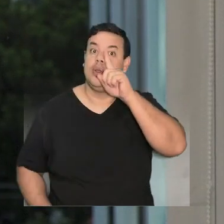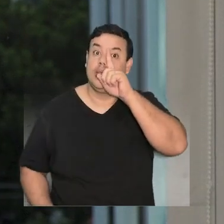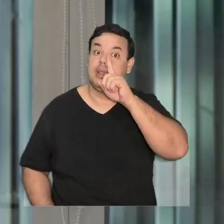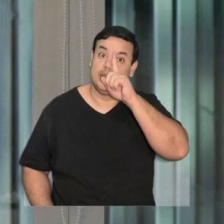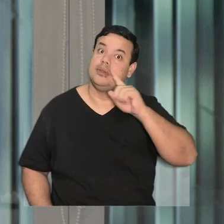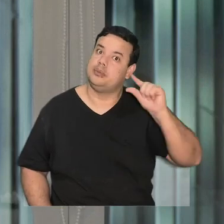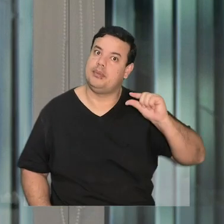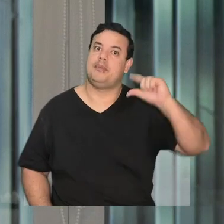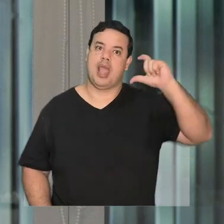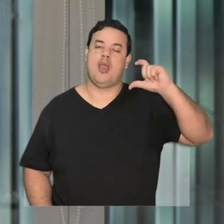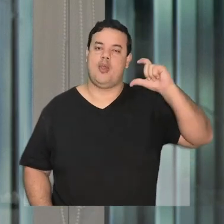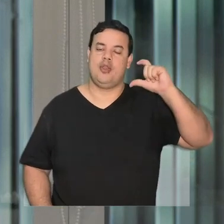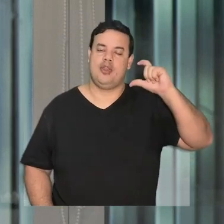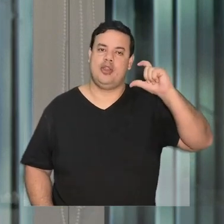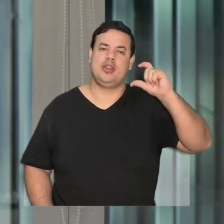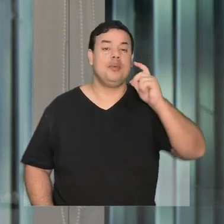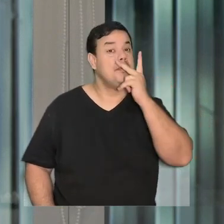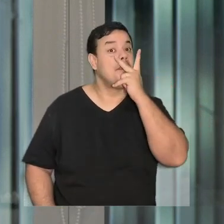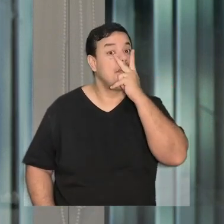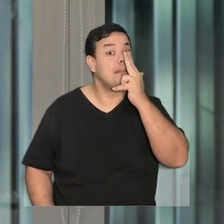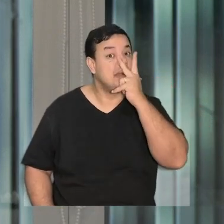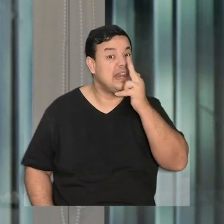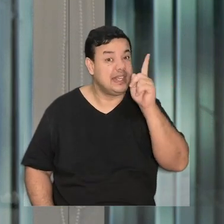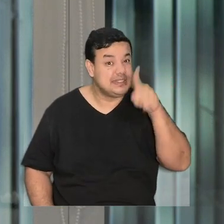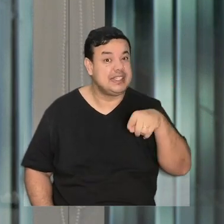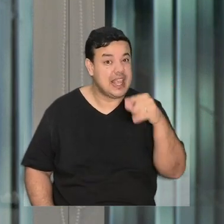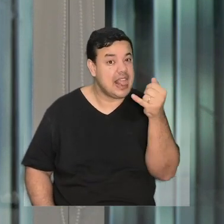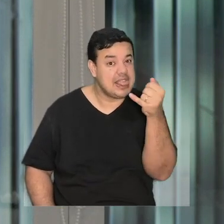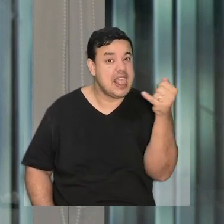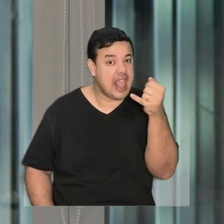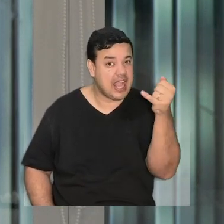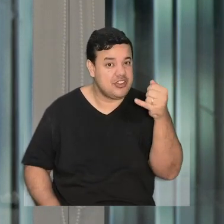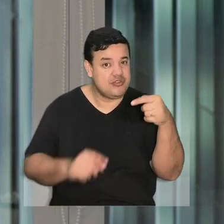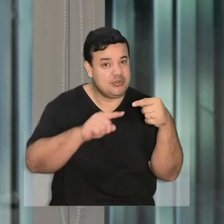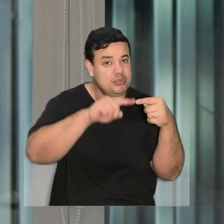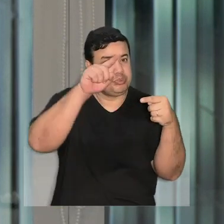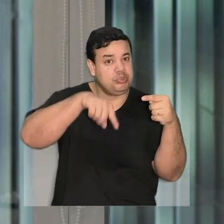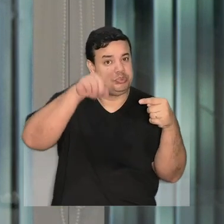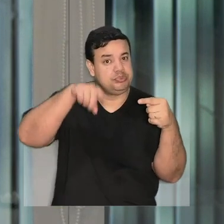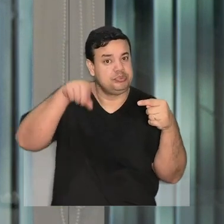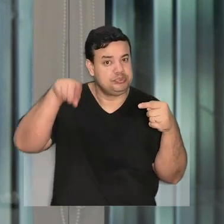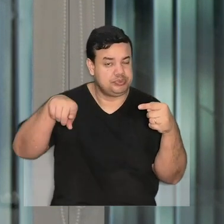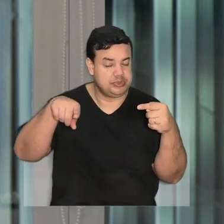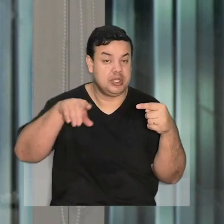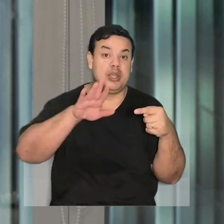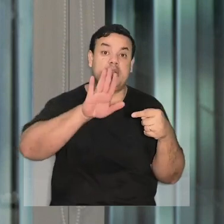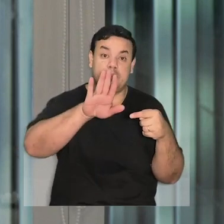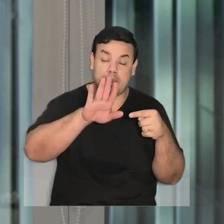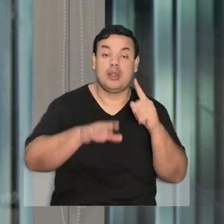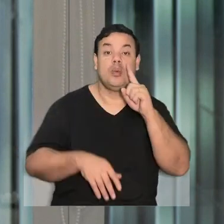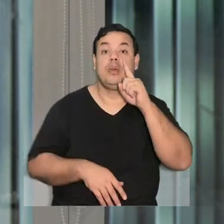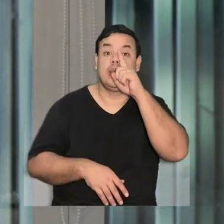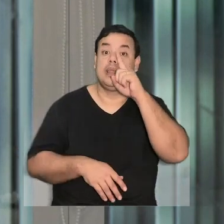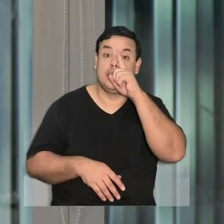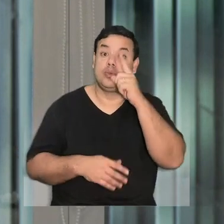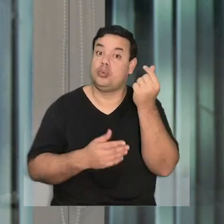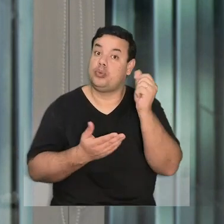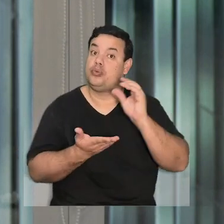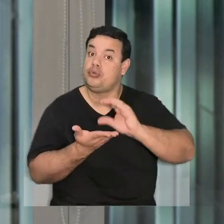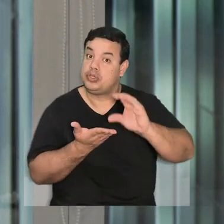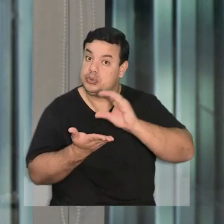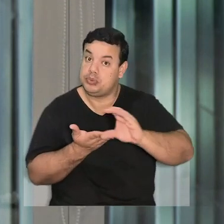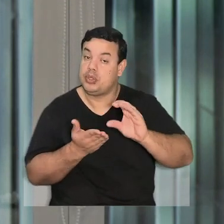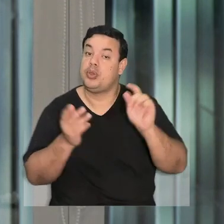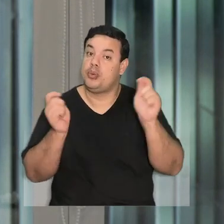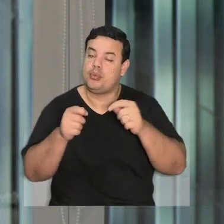maior. Nesse contexto, a volatilidade parece ser negativa, né? Mas apesar dela representar risco